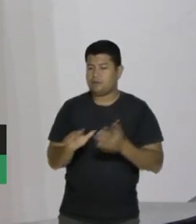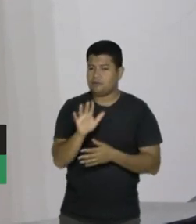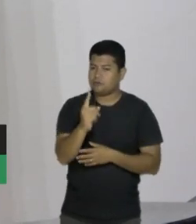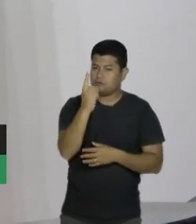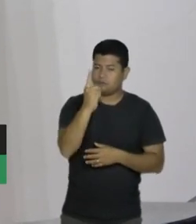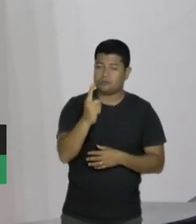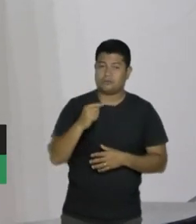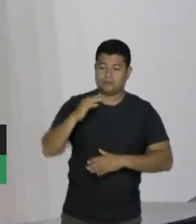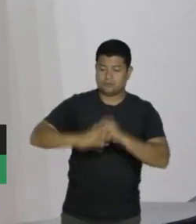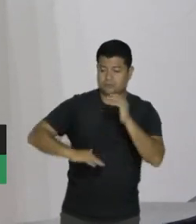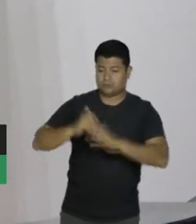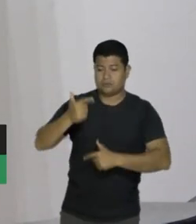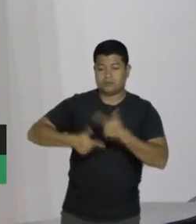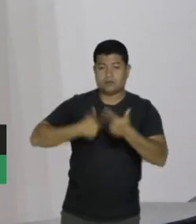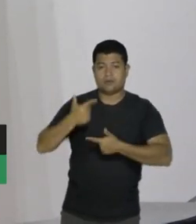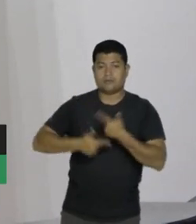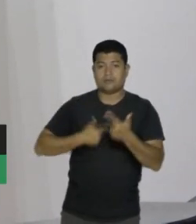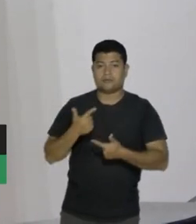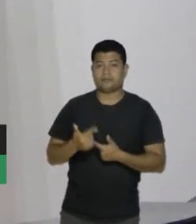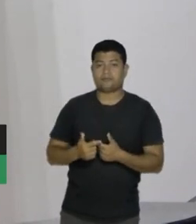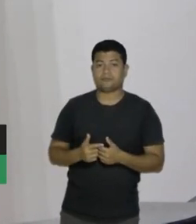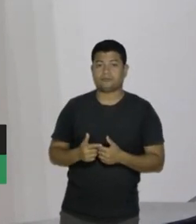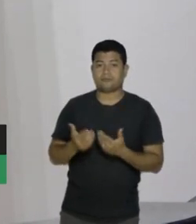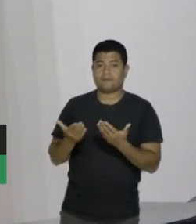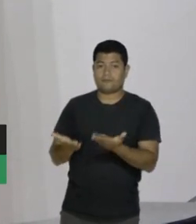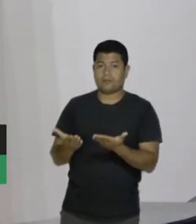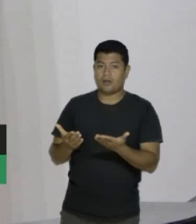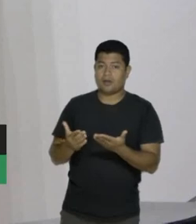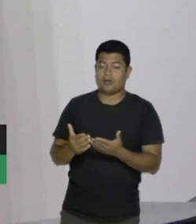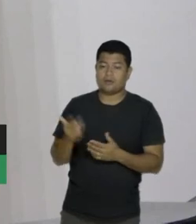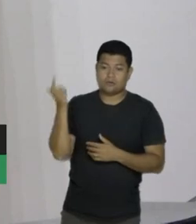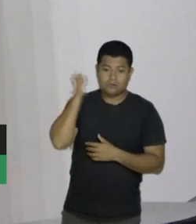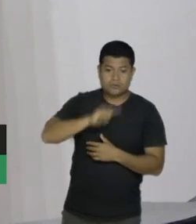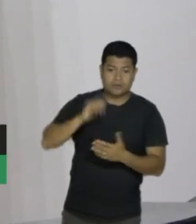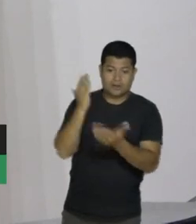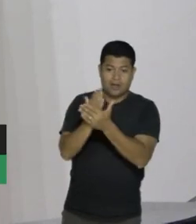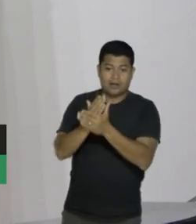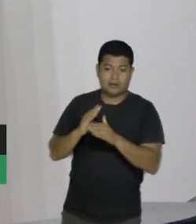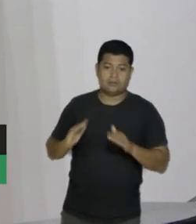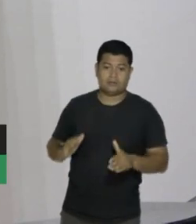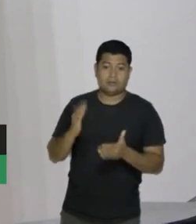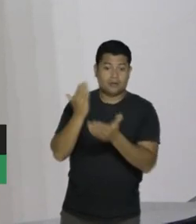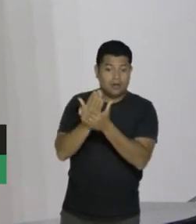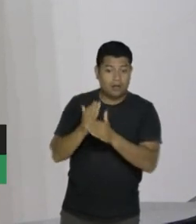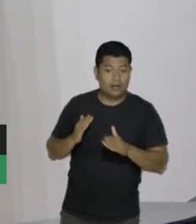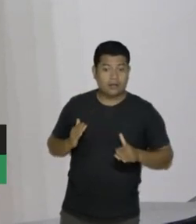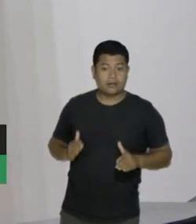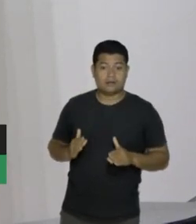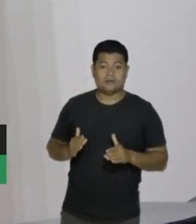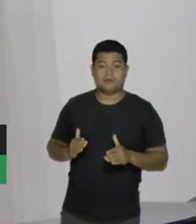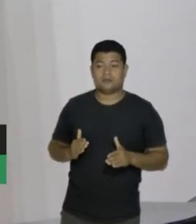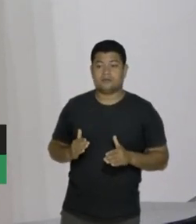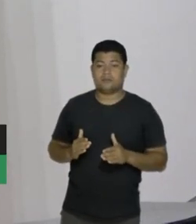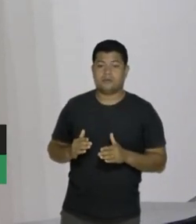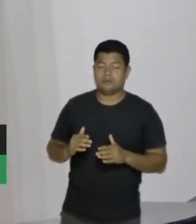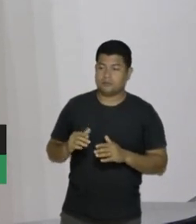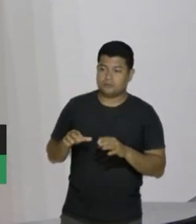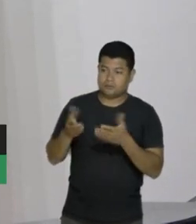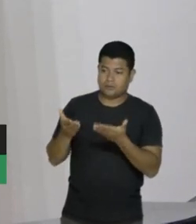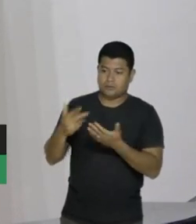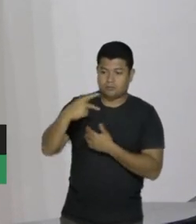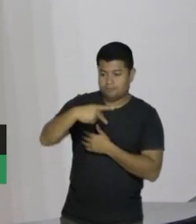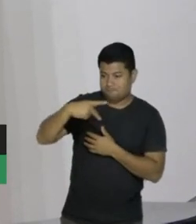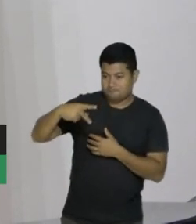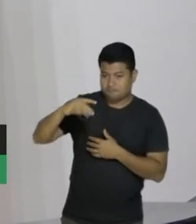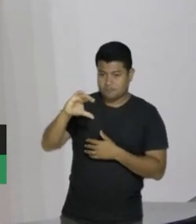profissionais foi a arte a desarticulação da organização criminosa PCC que